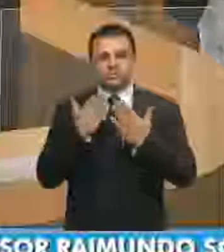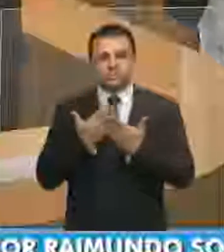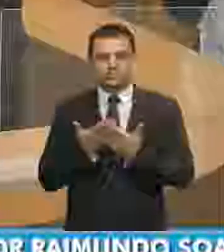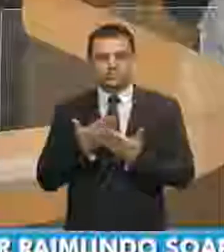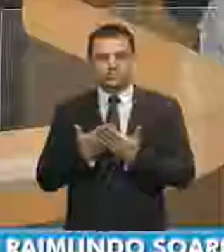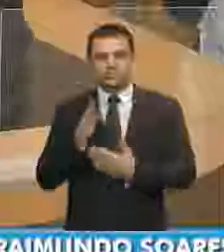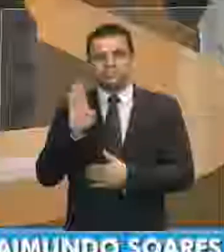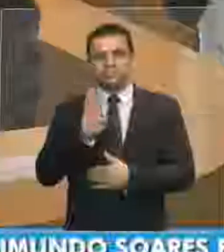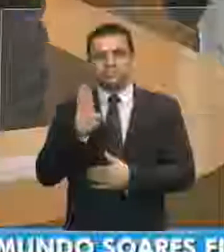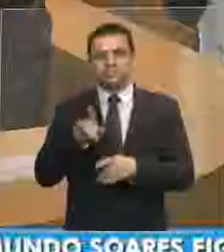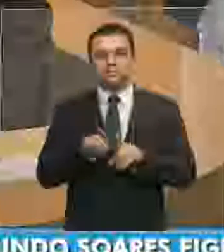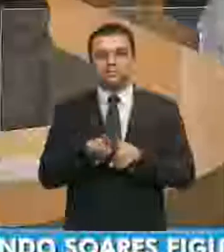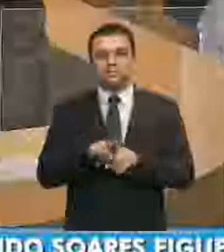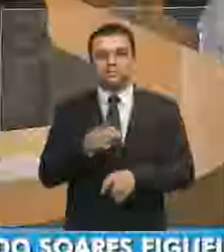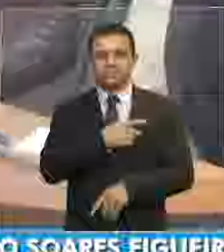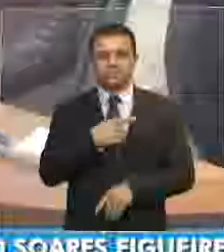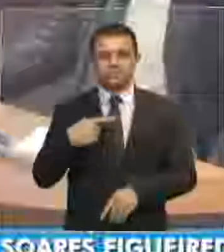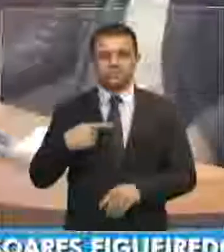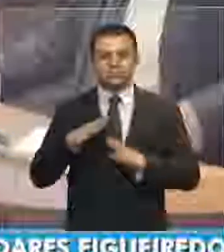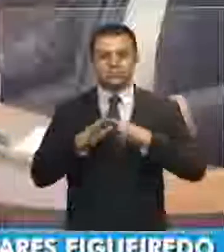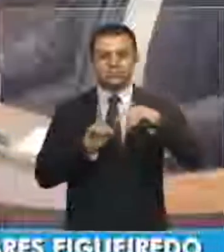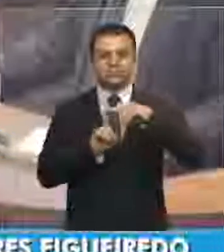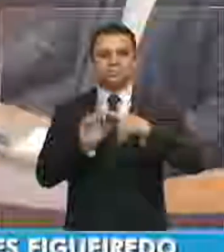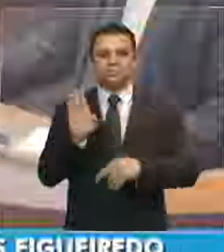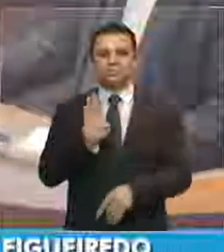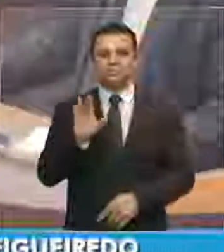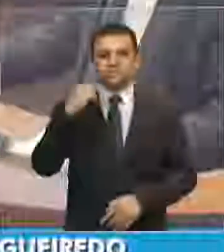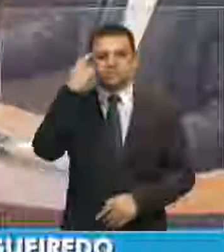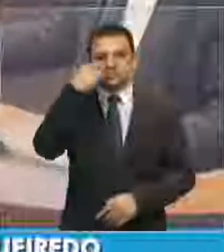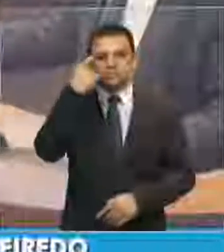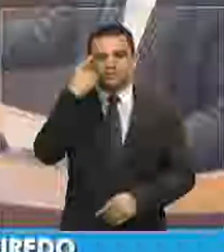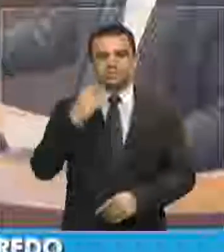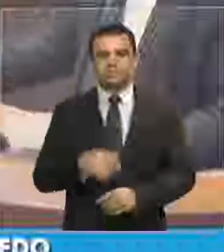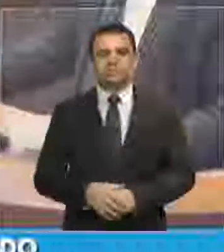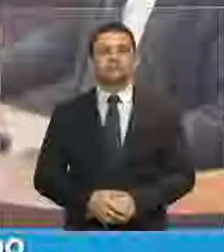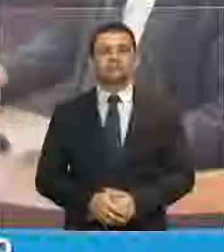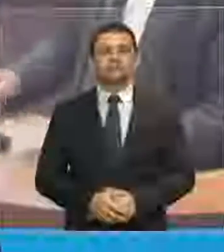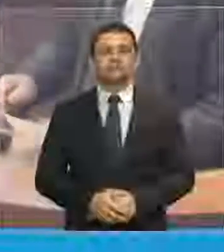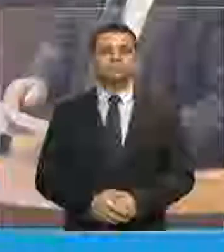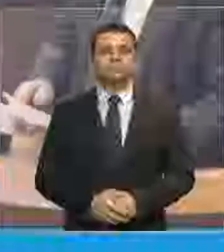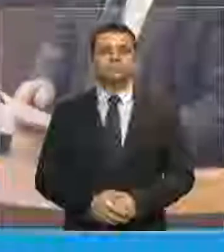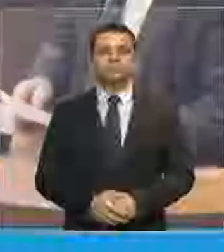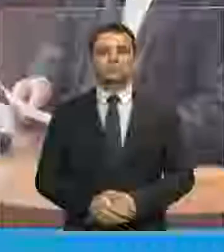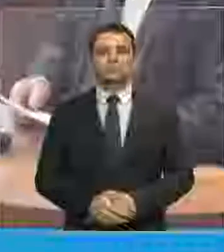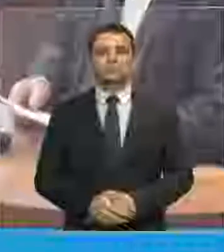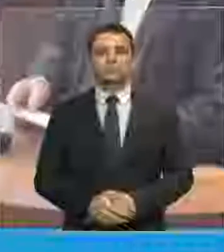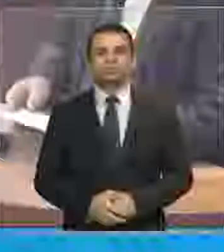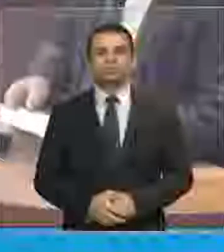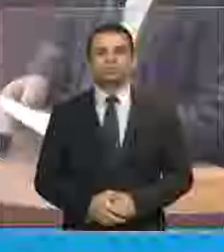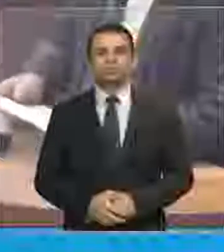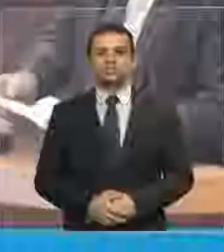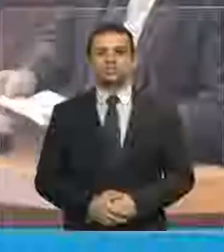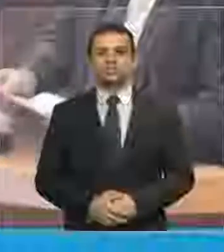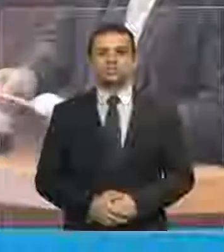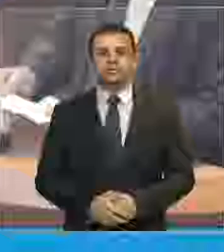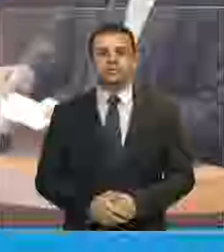Batista e pastor da Igreja Batista do Olho d'Água.